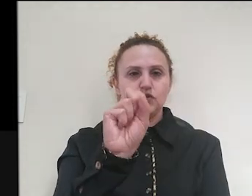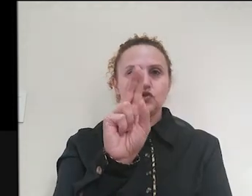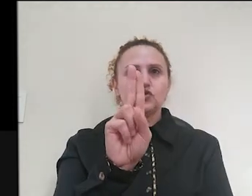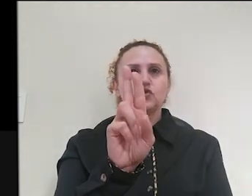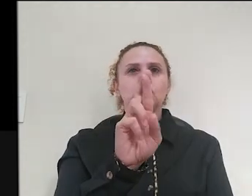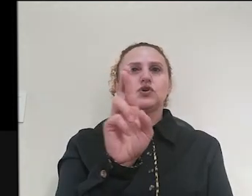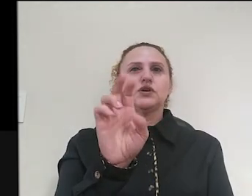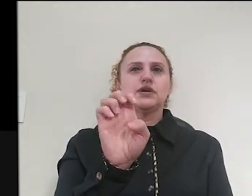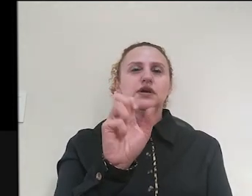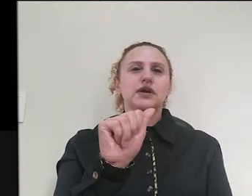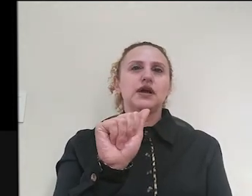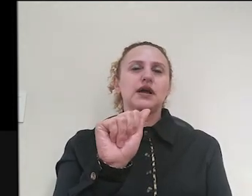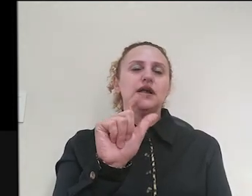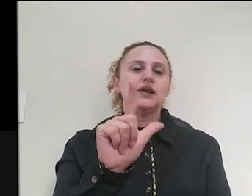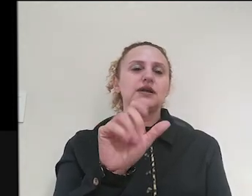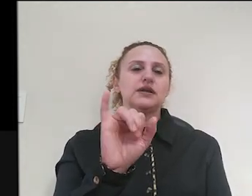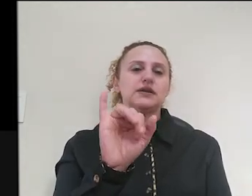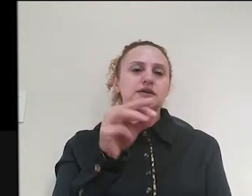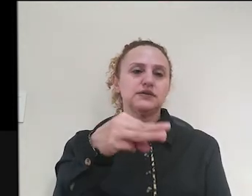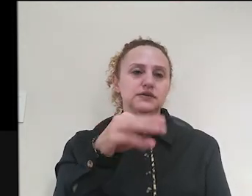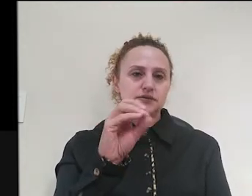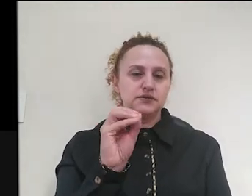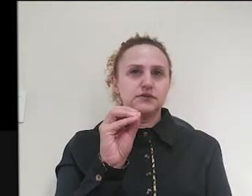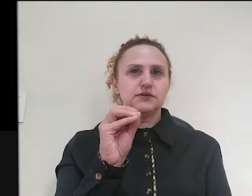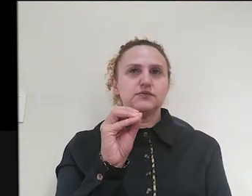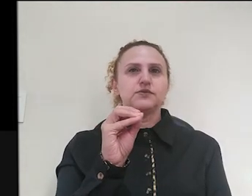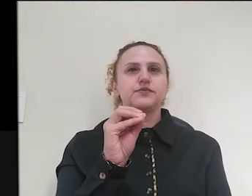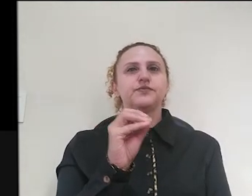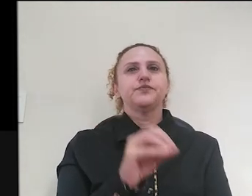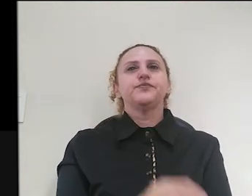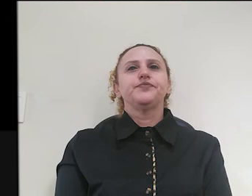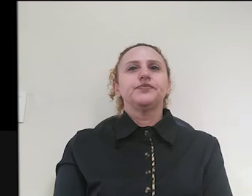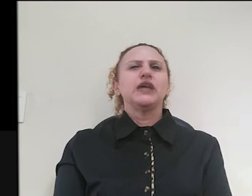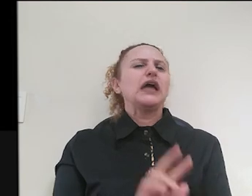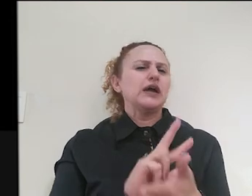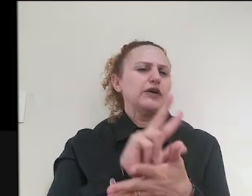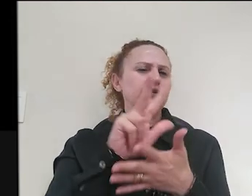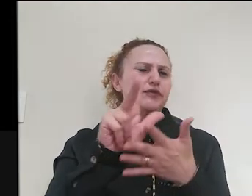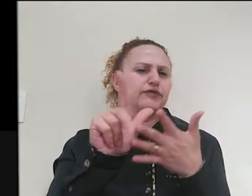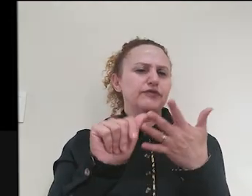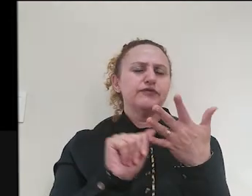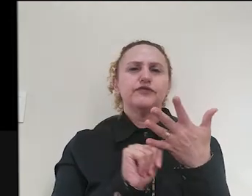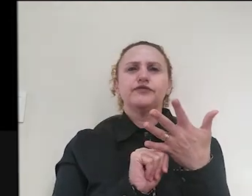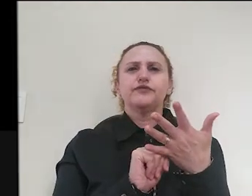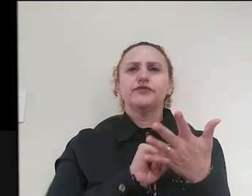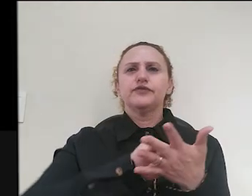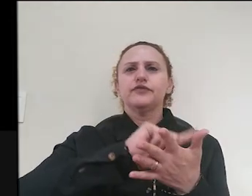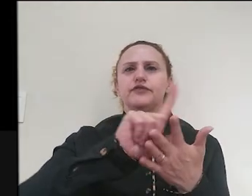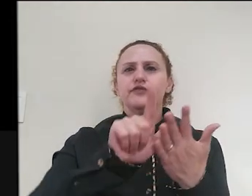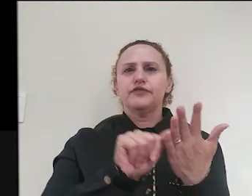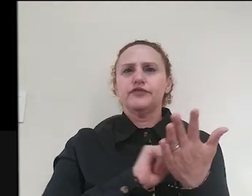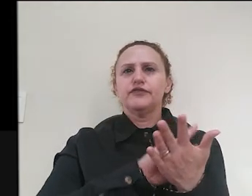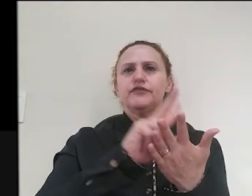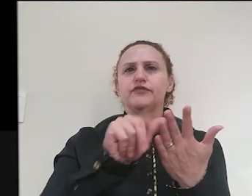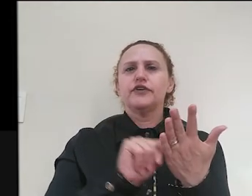A gente tem e do Rich, que também, do Salvador Dalí. A gente tem o cubismo do